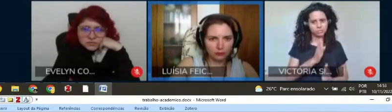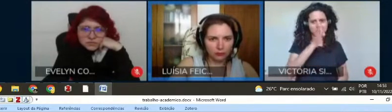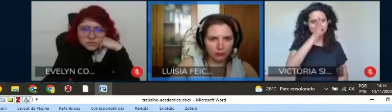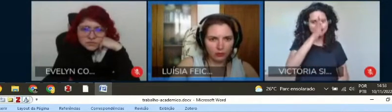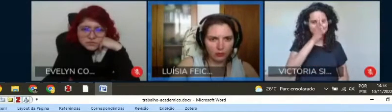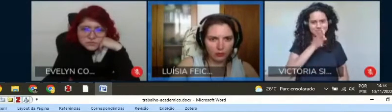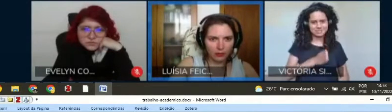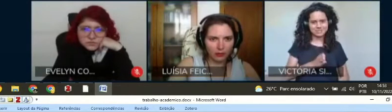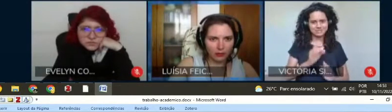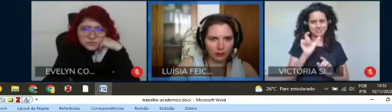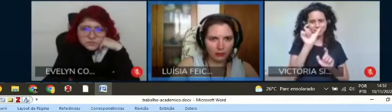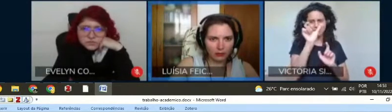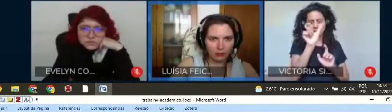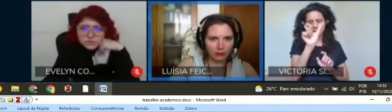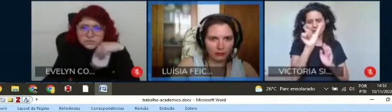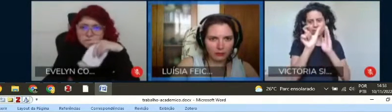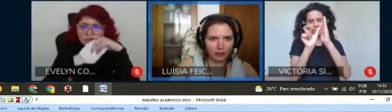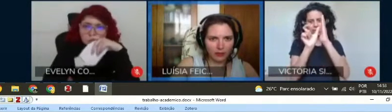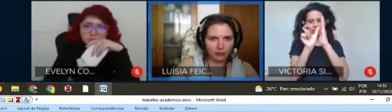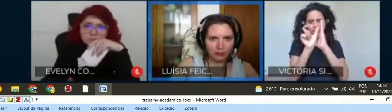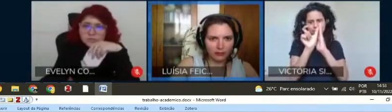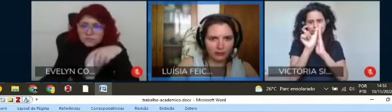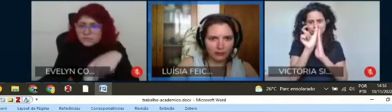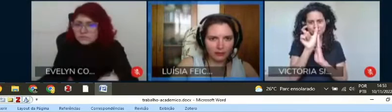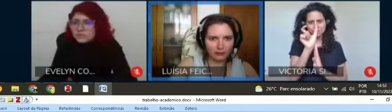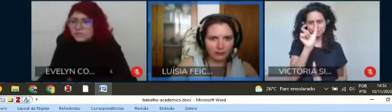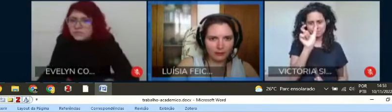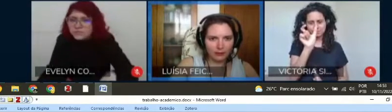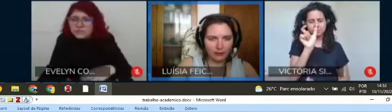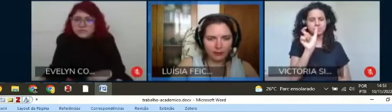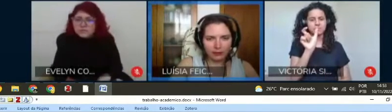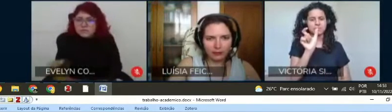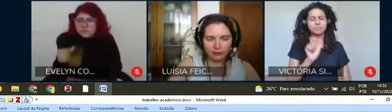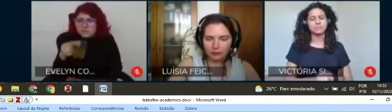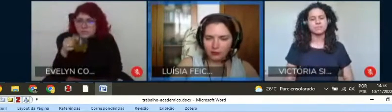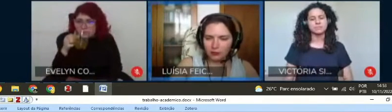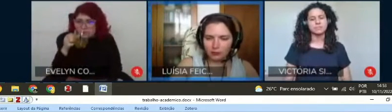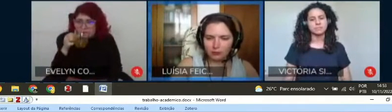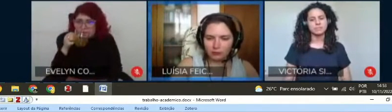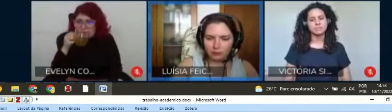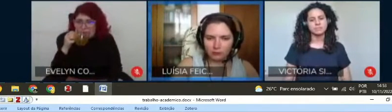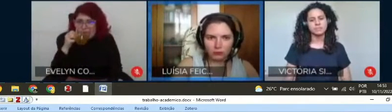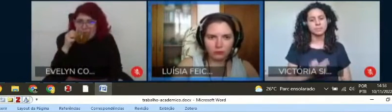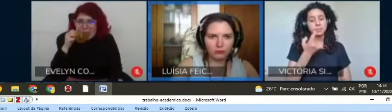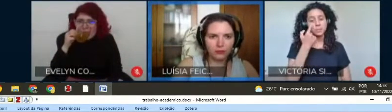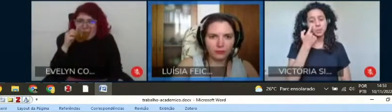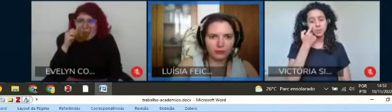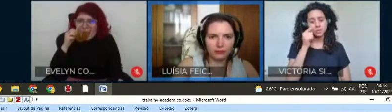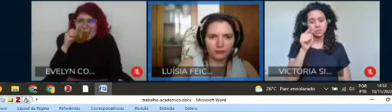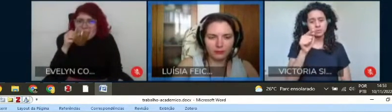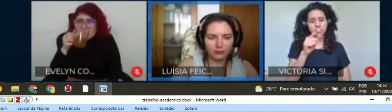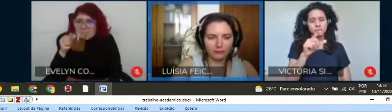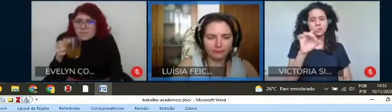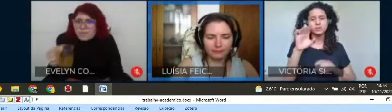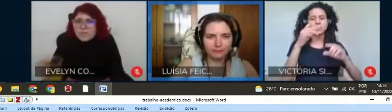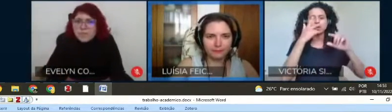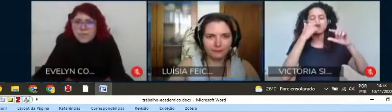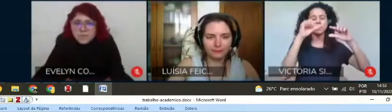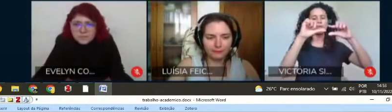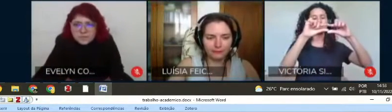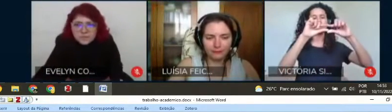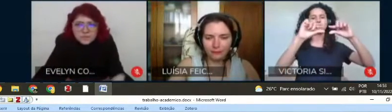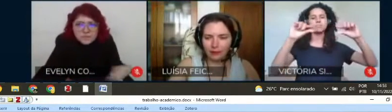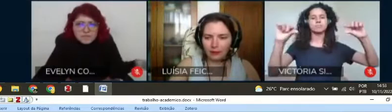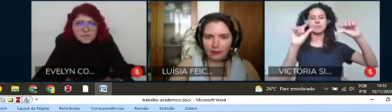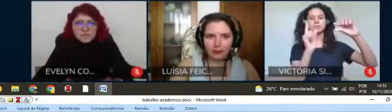seleciona tudo e mexe nesse... Deixa eu dar um zoom para vocês. Opa.